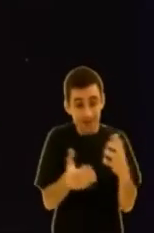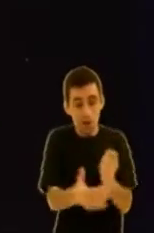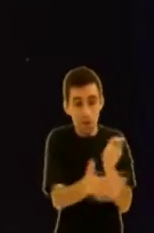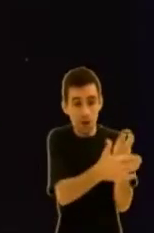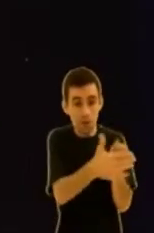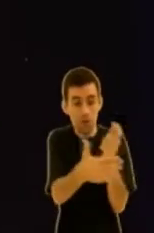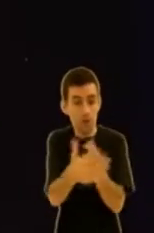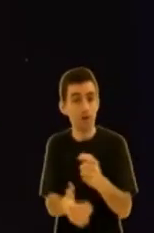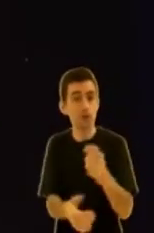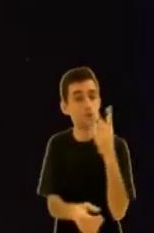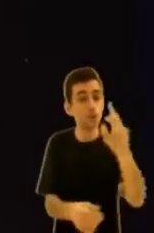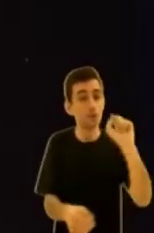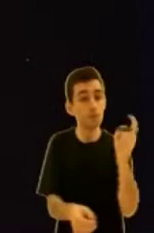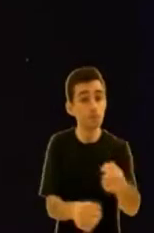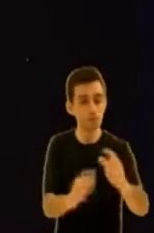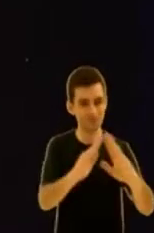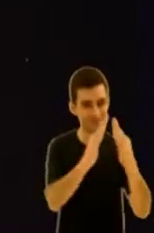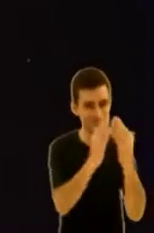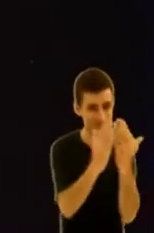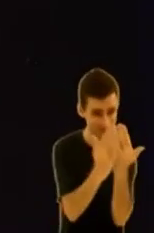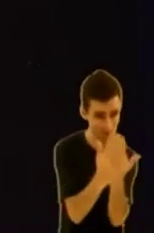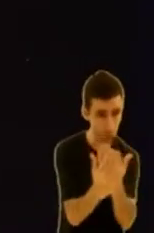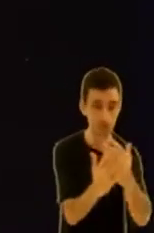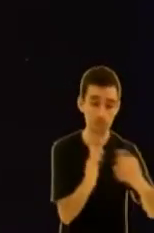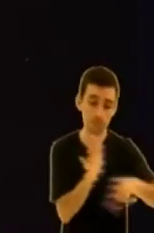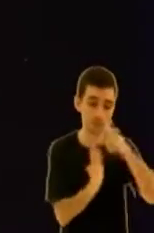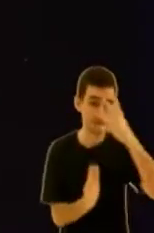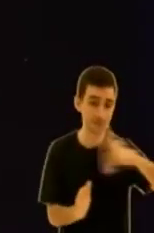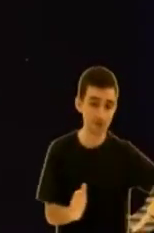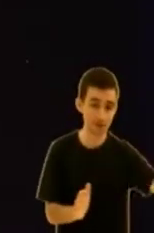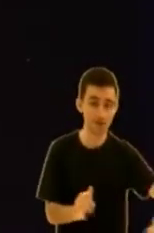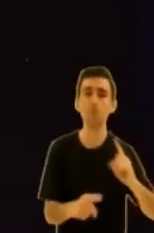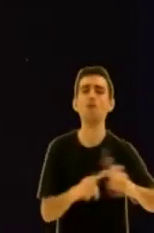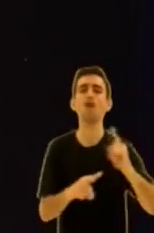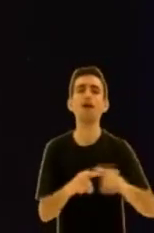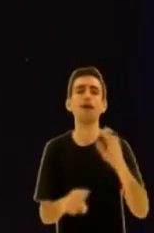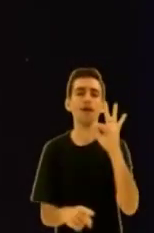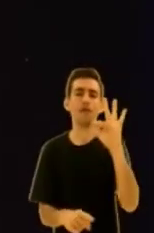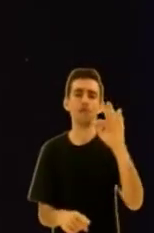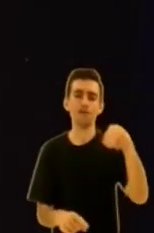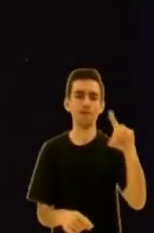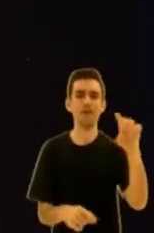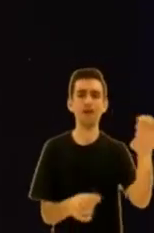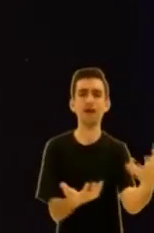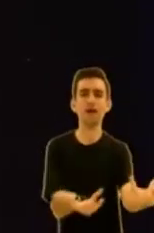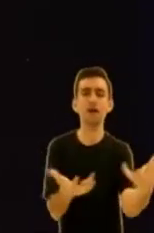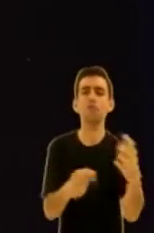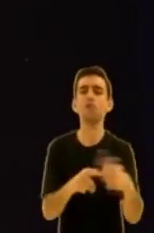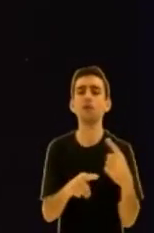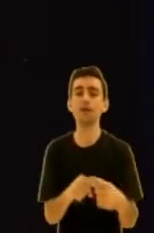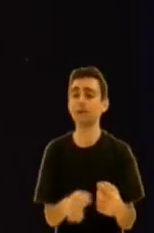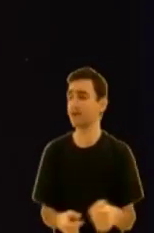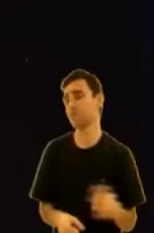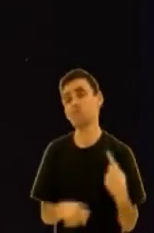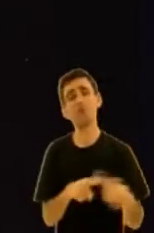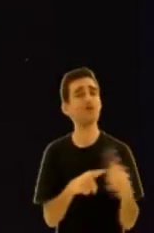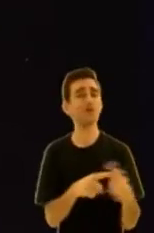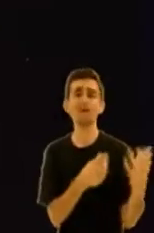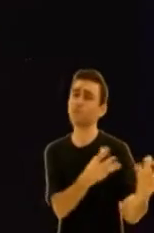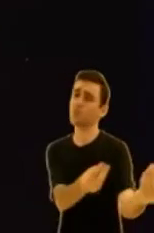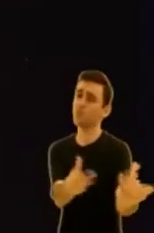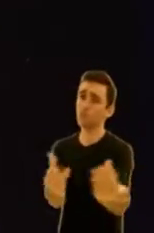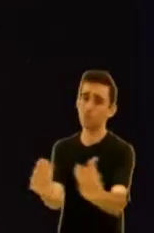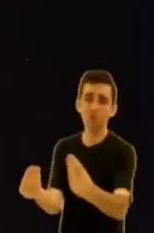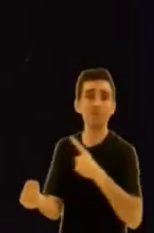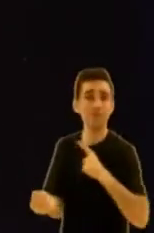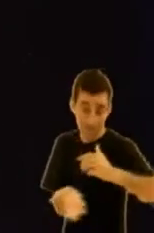2.000 unidades de creche. Por que o FNDE fez isso? Porque havia e ainda há uma demanda gigantesca por